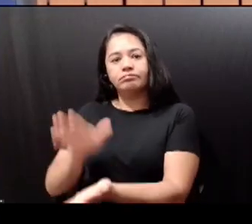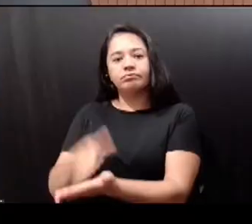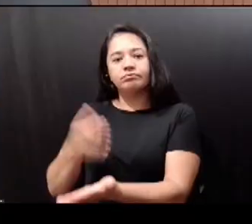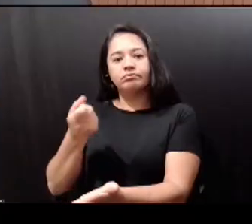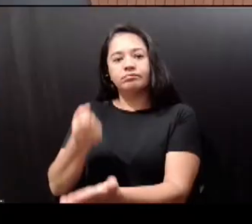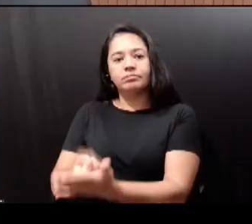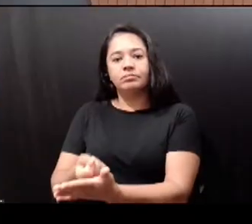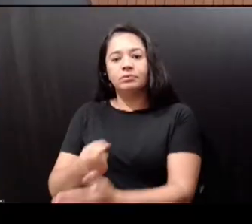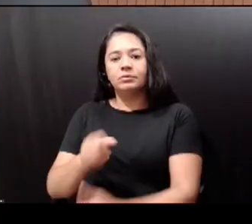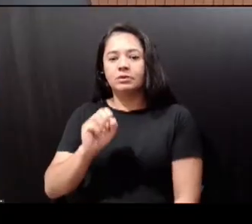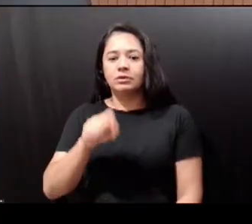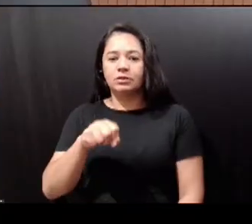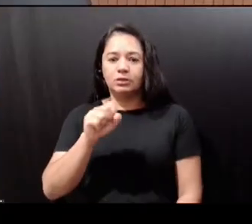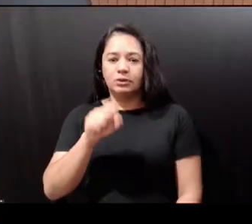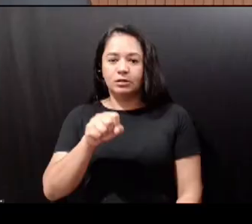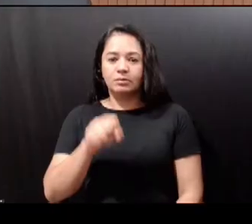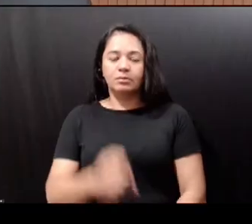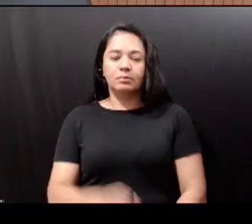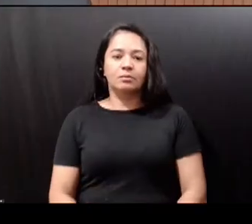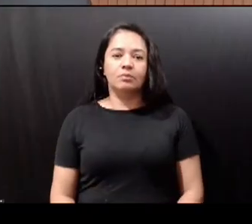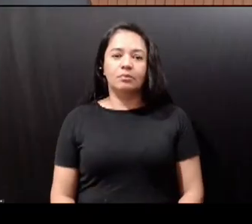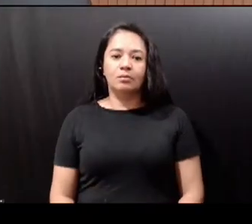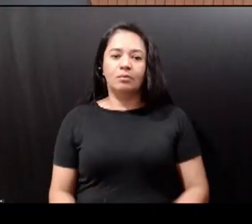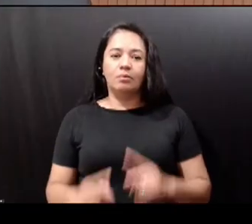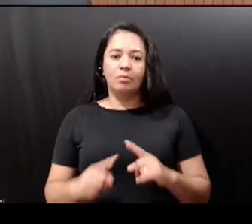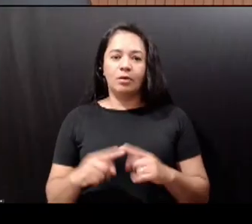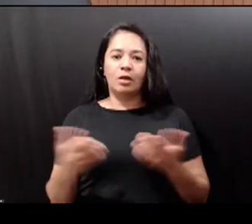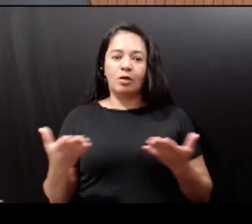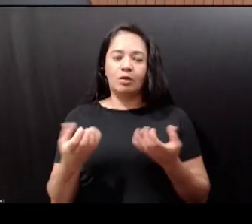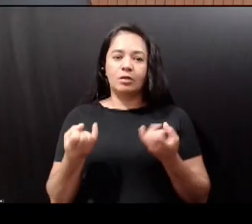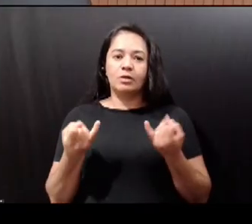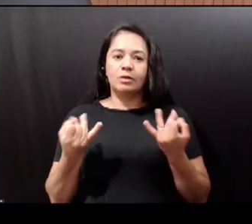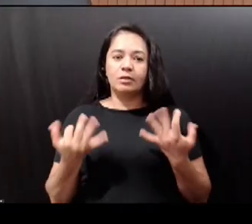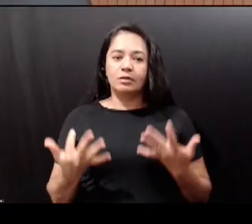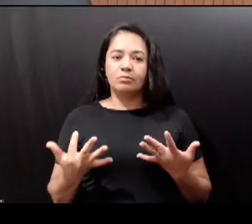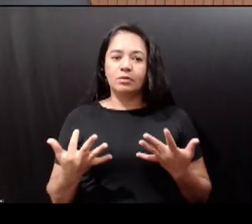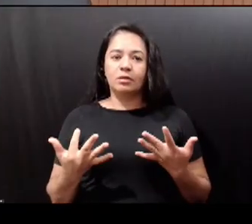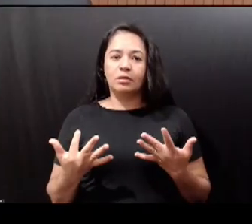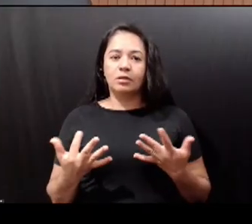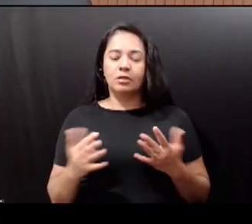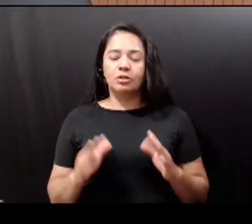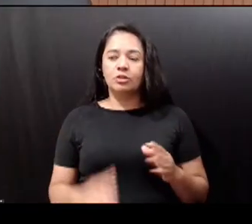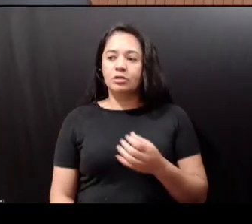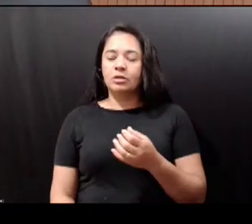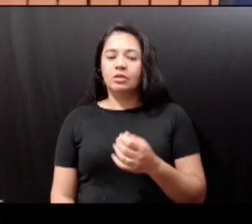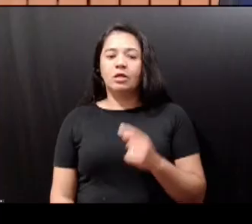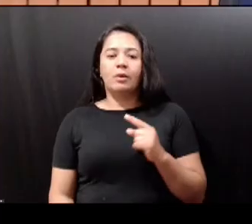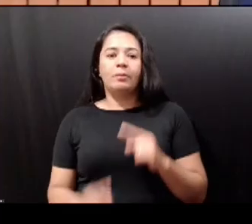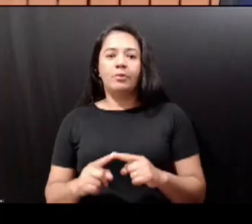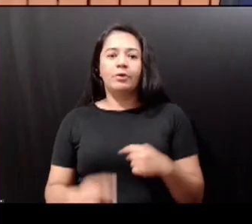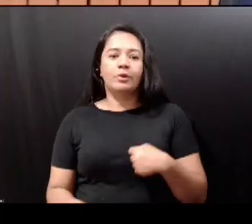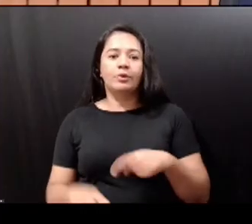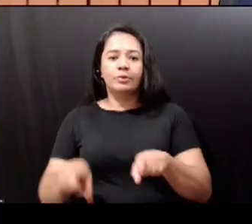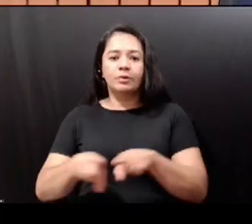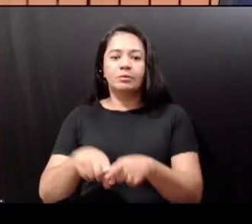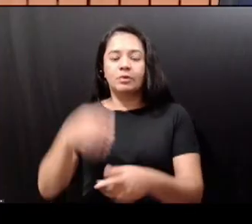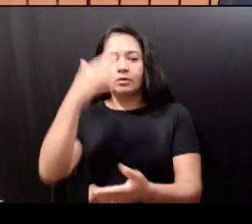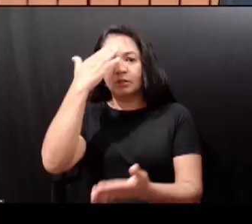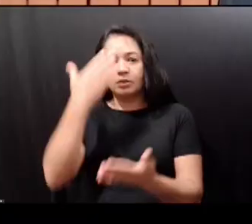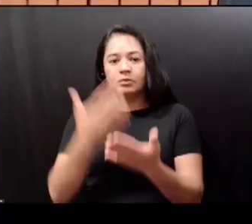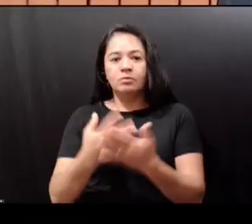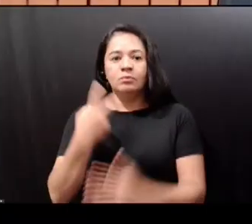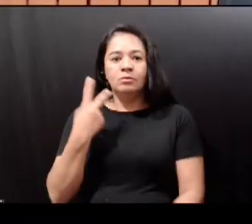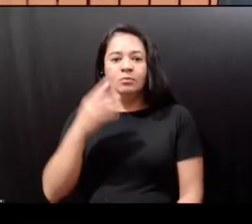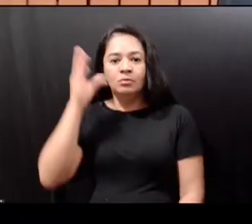Carlinhos, porque agora eu quero explicar e vou passando já a palavra para o Benê Lima, porque eu creio que o vereador Benê Lima também já deve